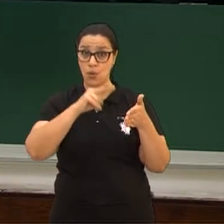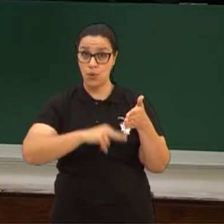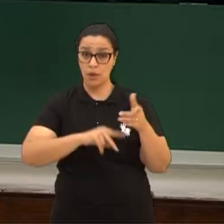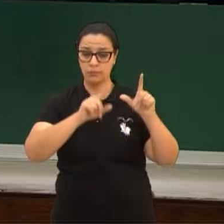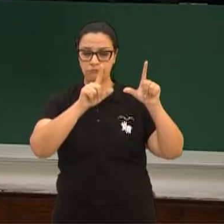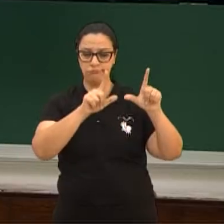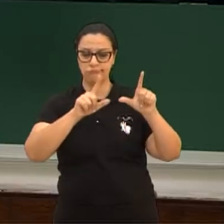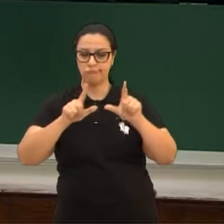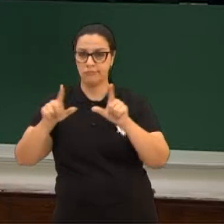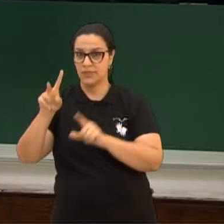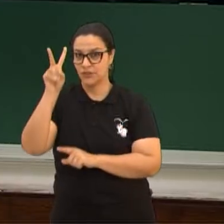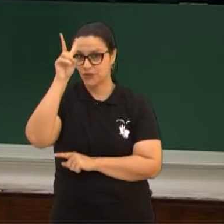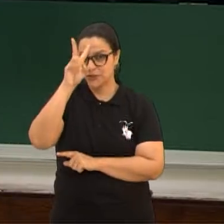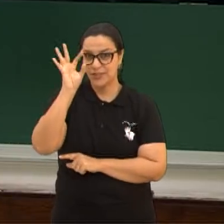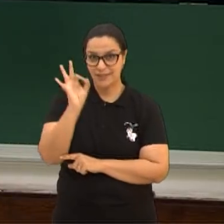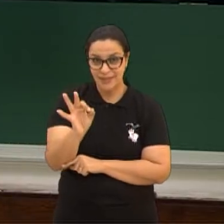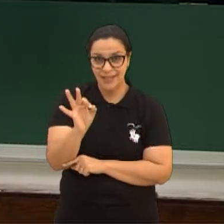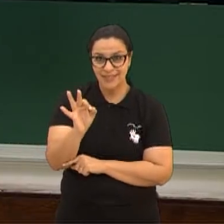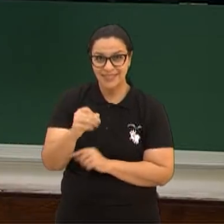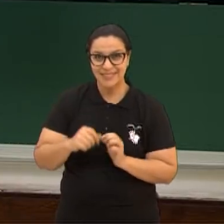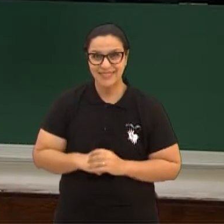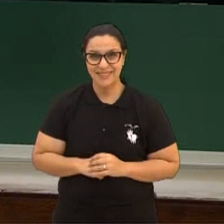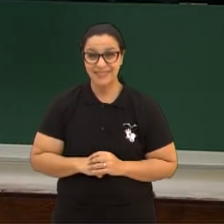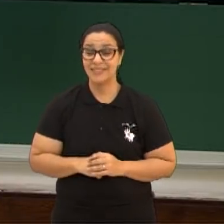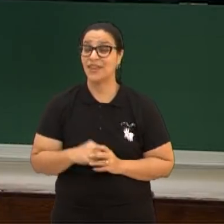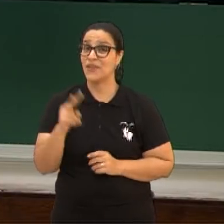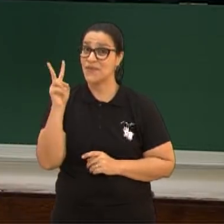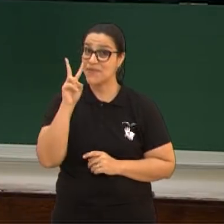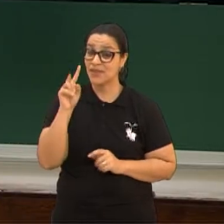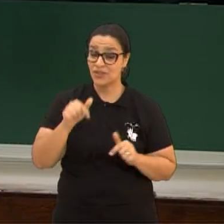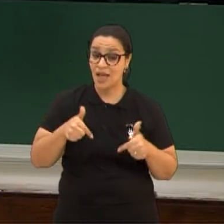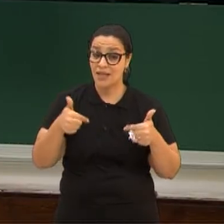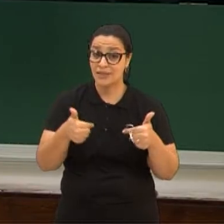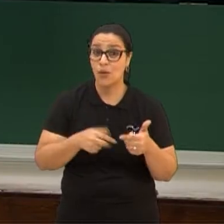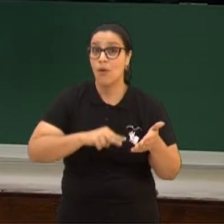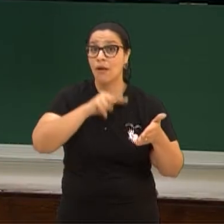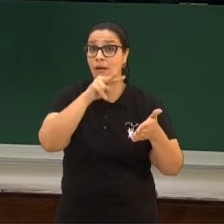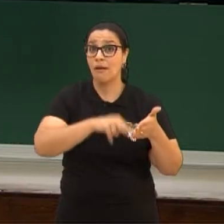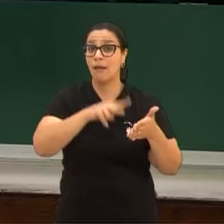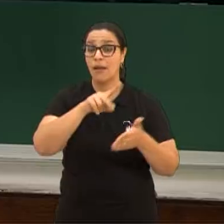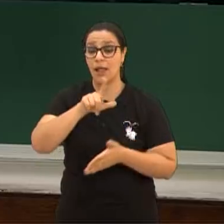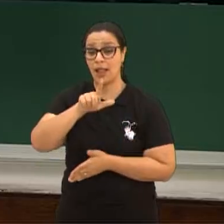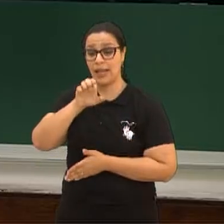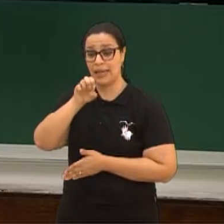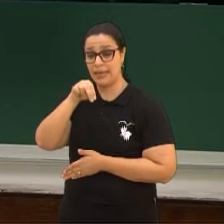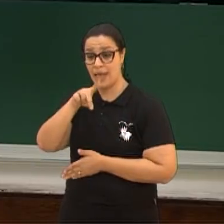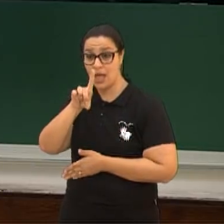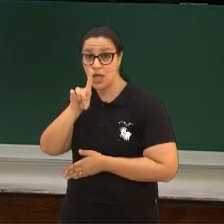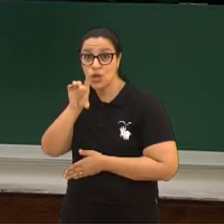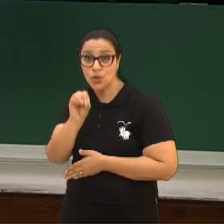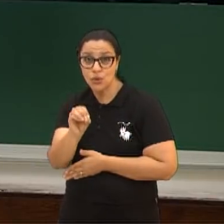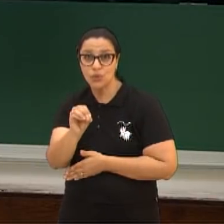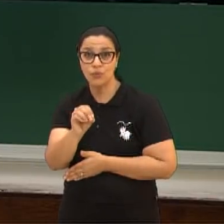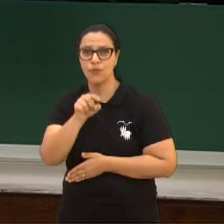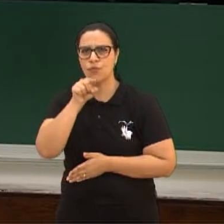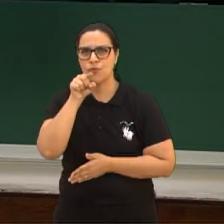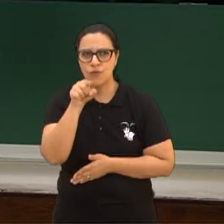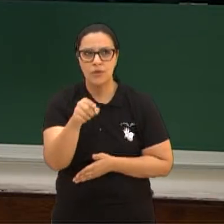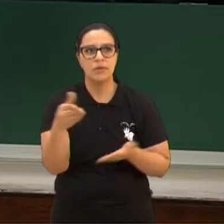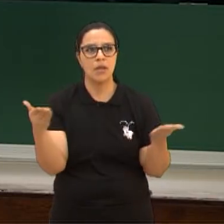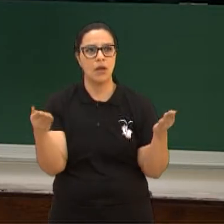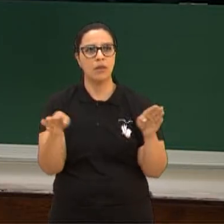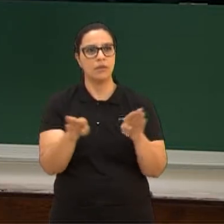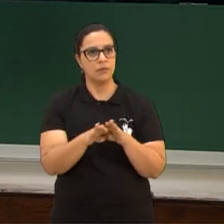comic strips. Olha lá, a ação do meu momento. You are